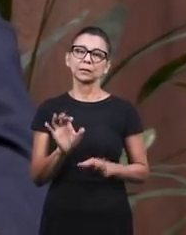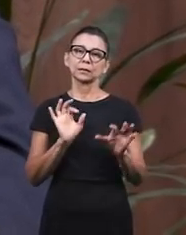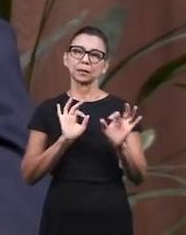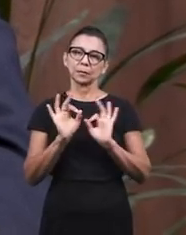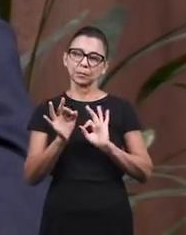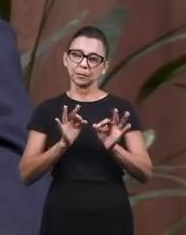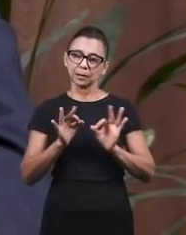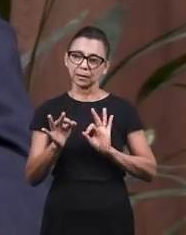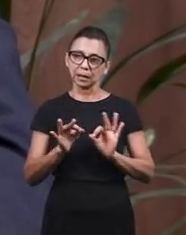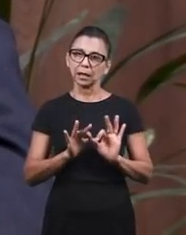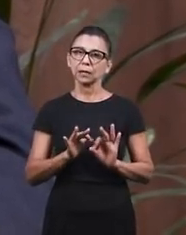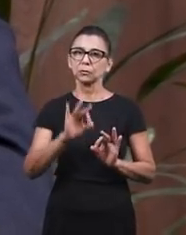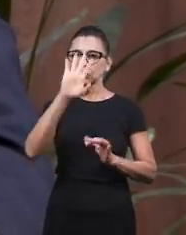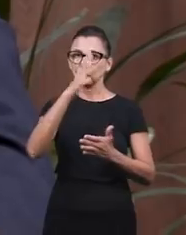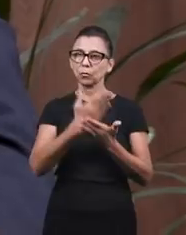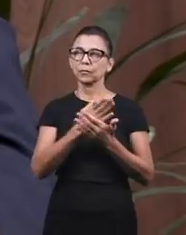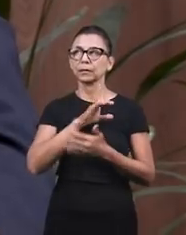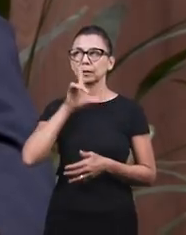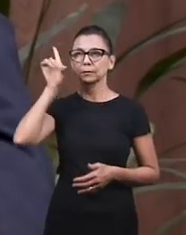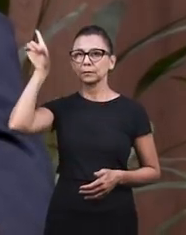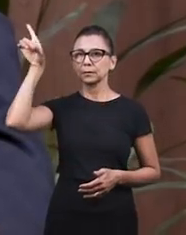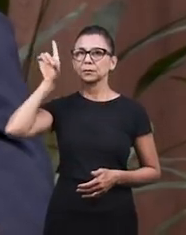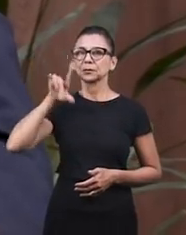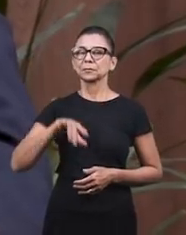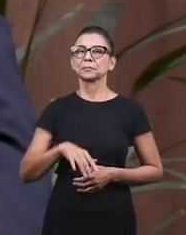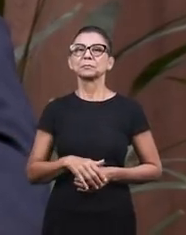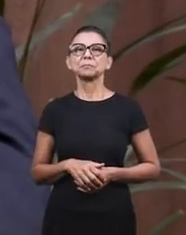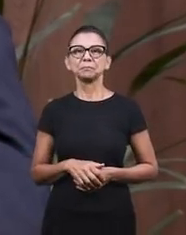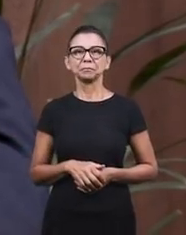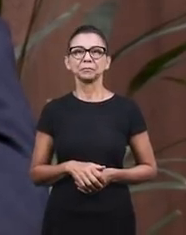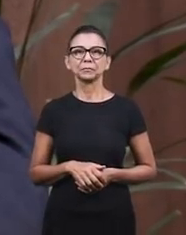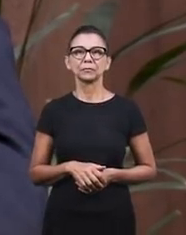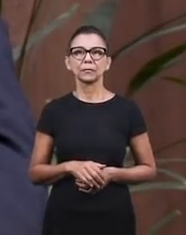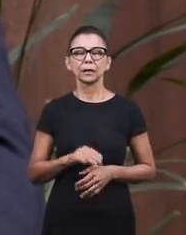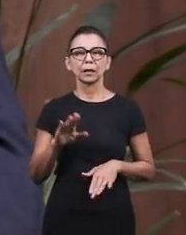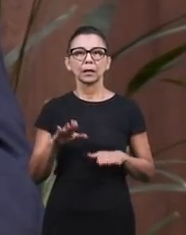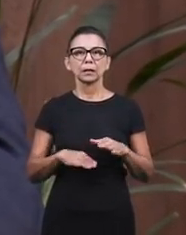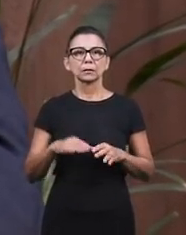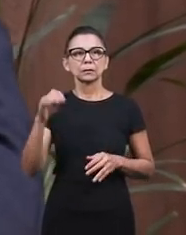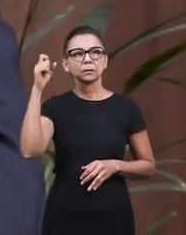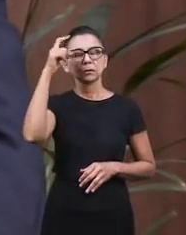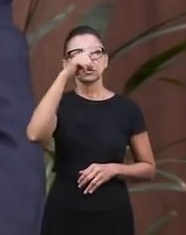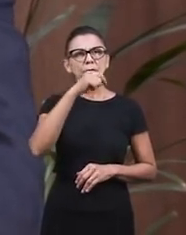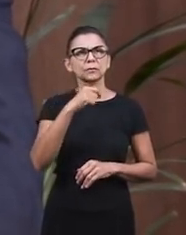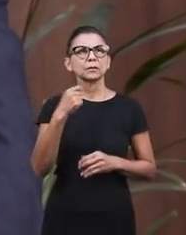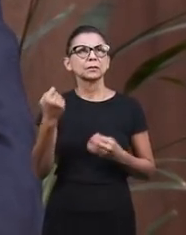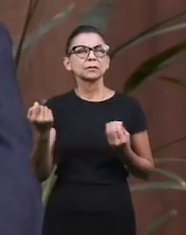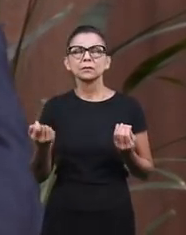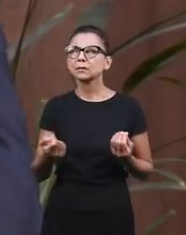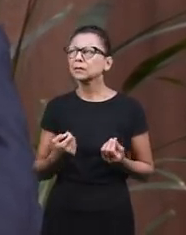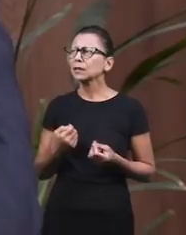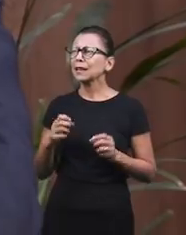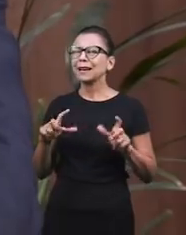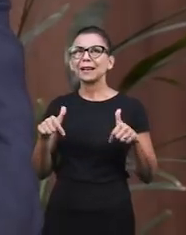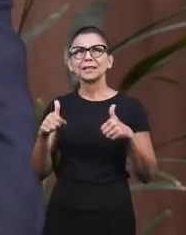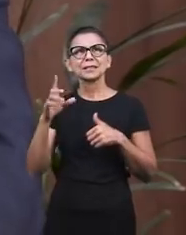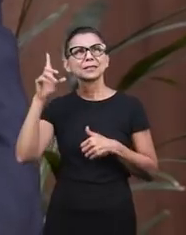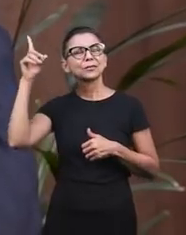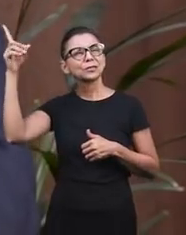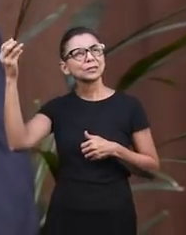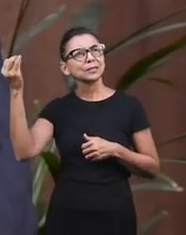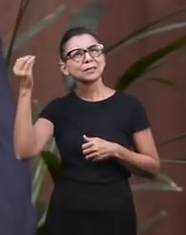Entrega o teu caminho ao Senhor, confia nele. E às vezes fica difícil de entender o que Deus está fazendo. Por que ele está me levando